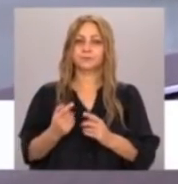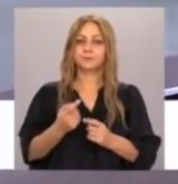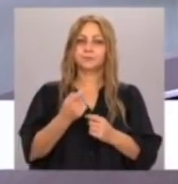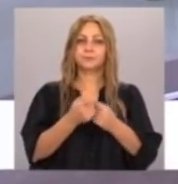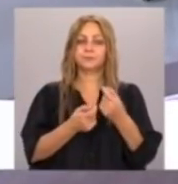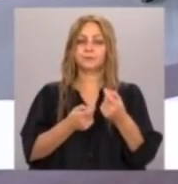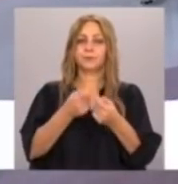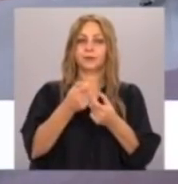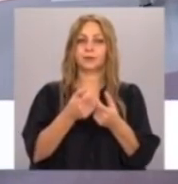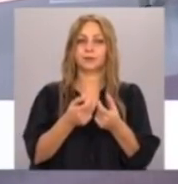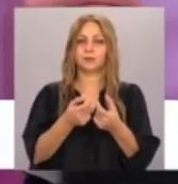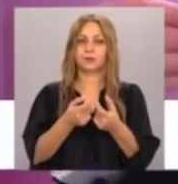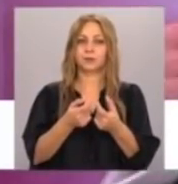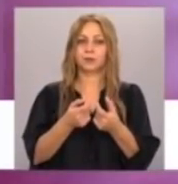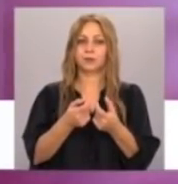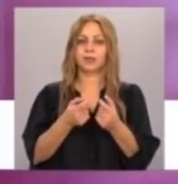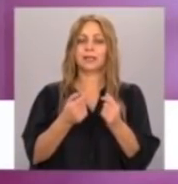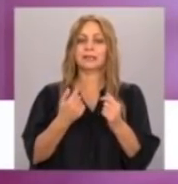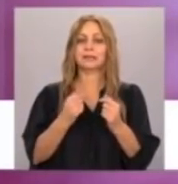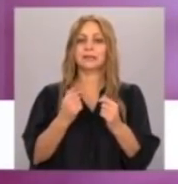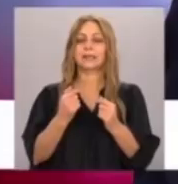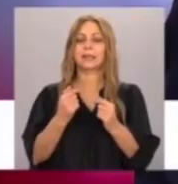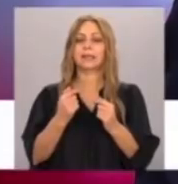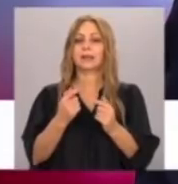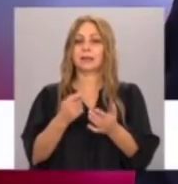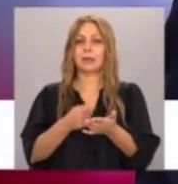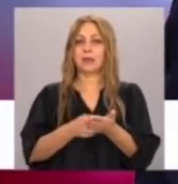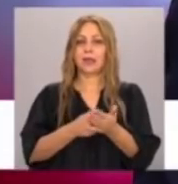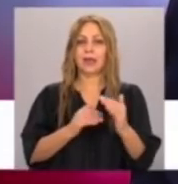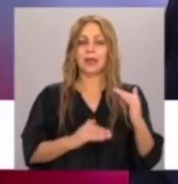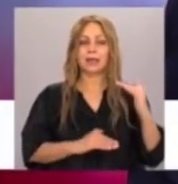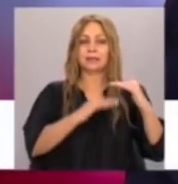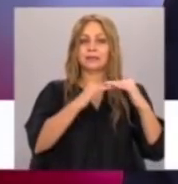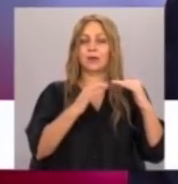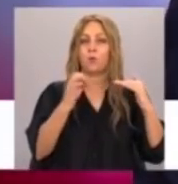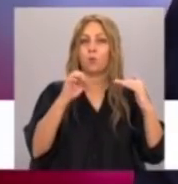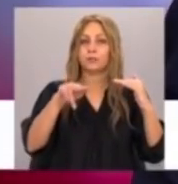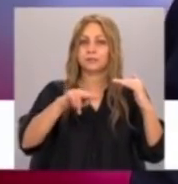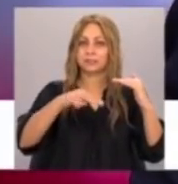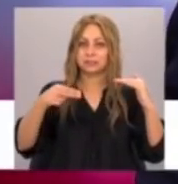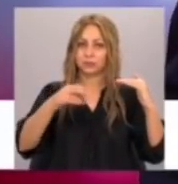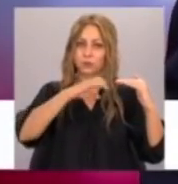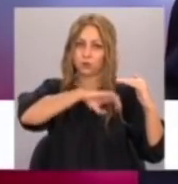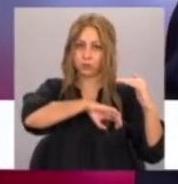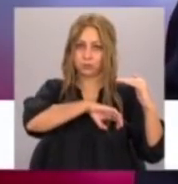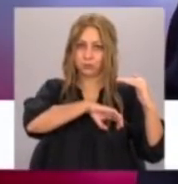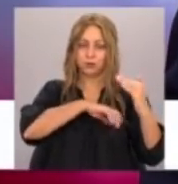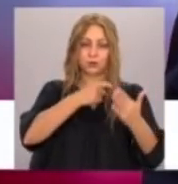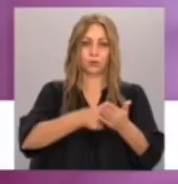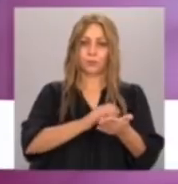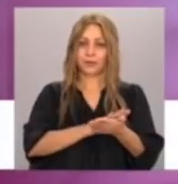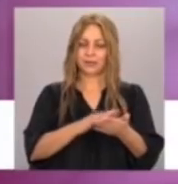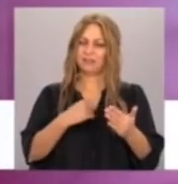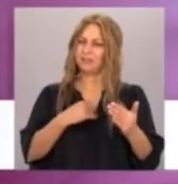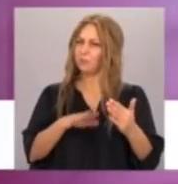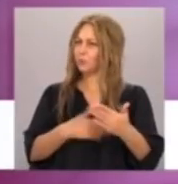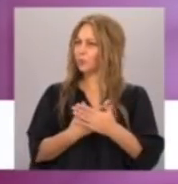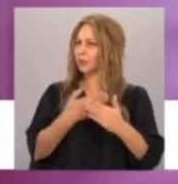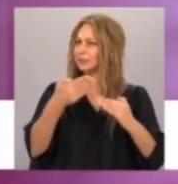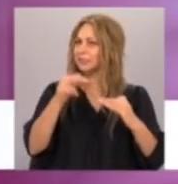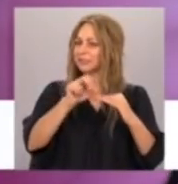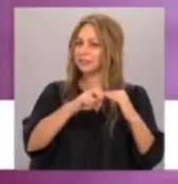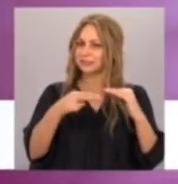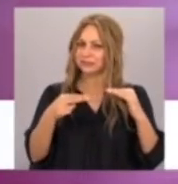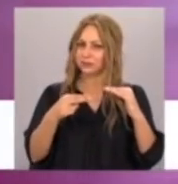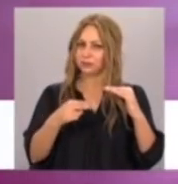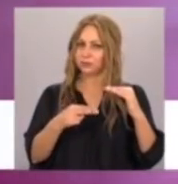porcentagem aplicação maior não porque tem uma invenção e portanto até até 800 Deus não se paga aliás Nossa por 700 euros não se paga imposto e